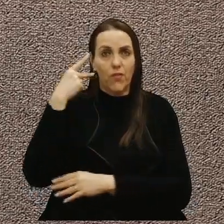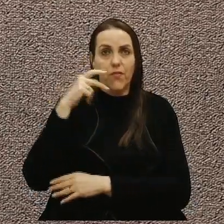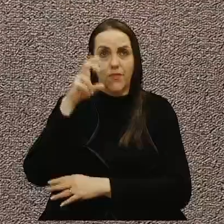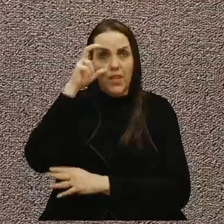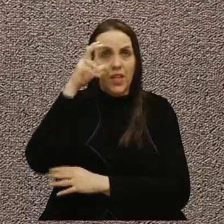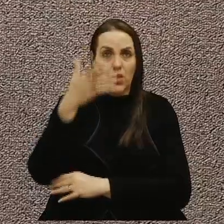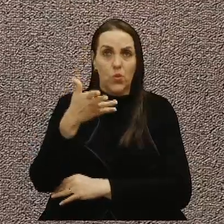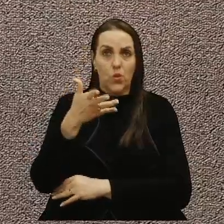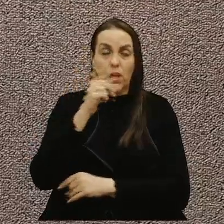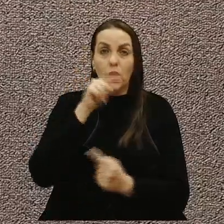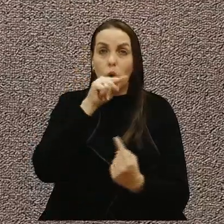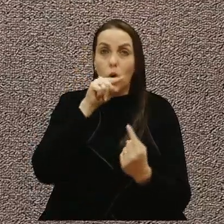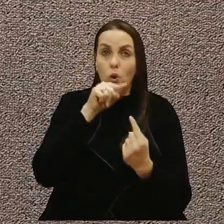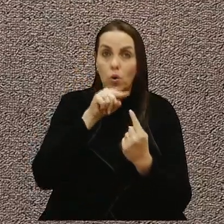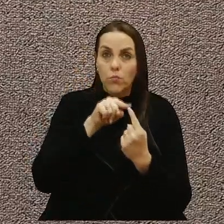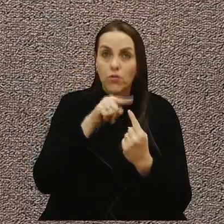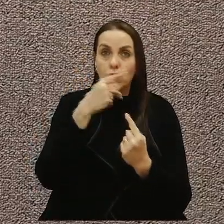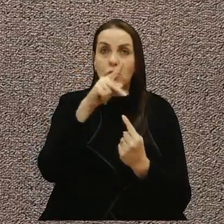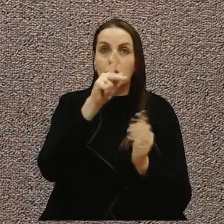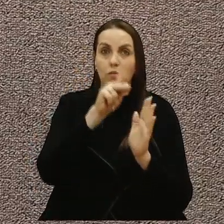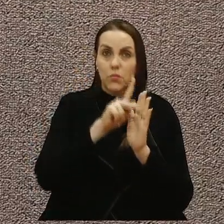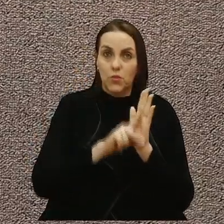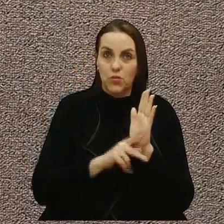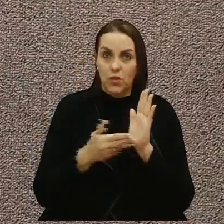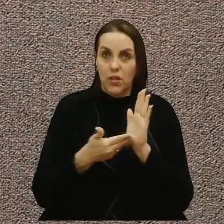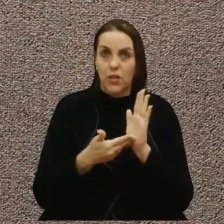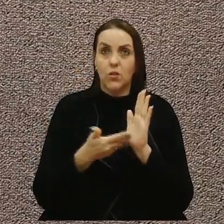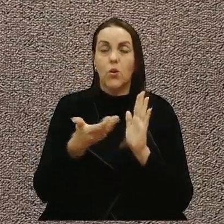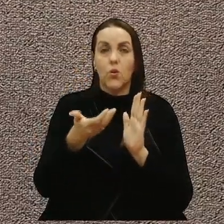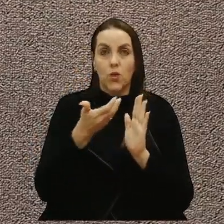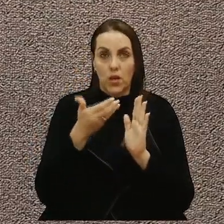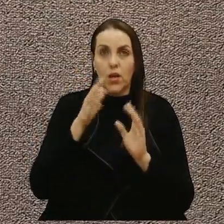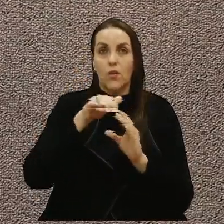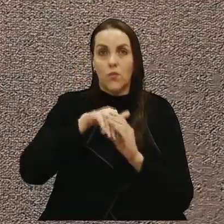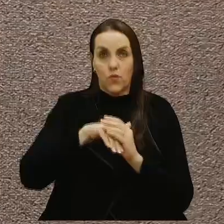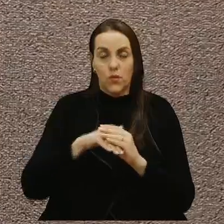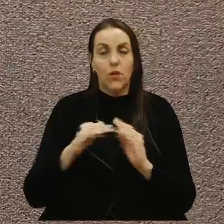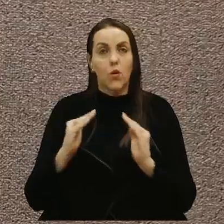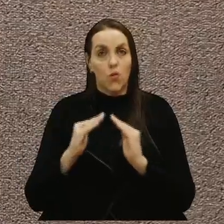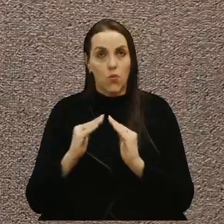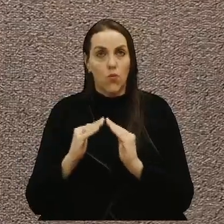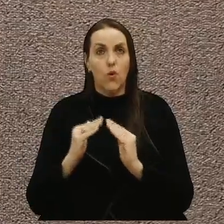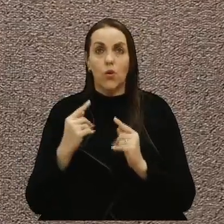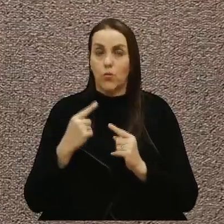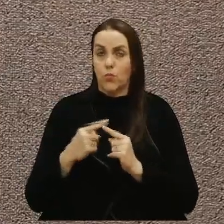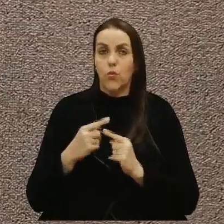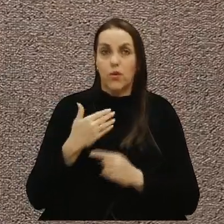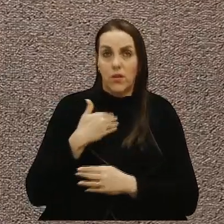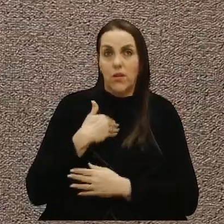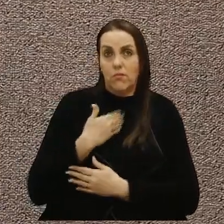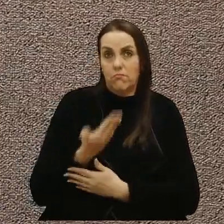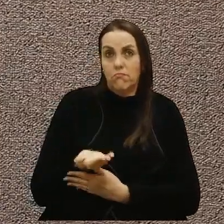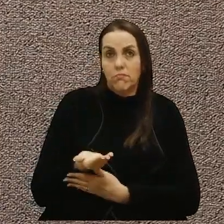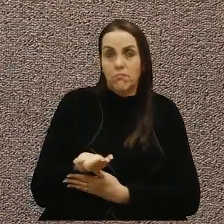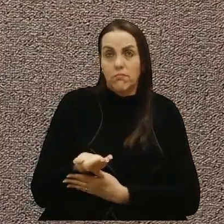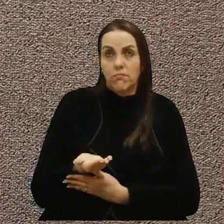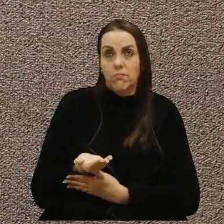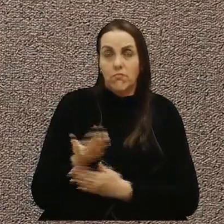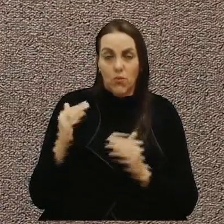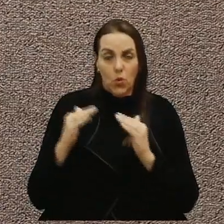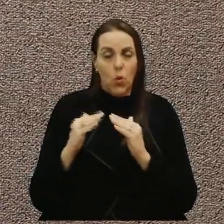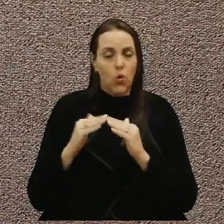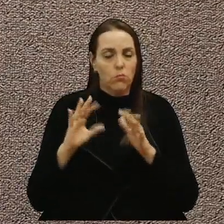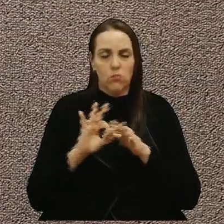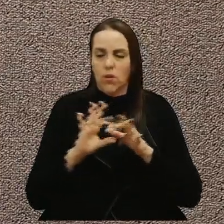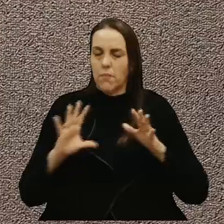função do objetivo do seu projeto, eu quero dizer que eu votarei favorável porque eu sou a favor da